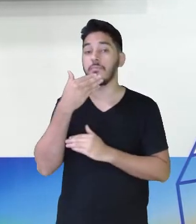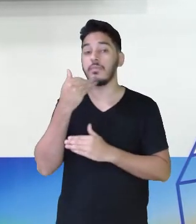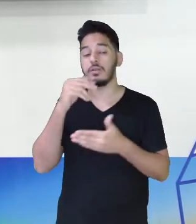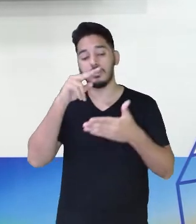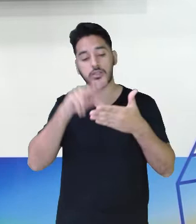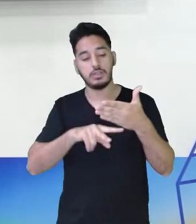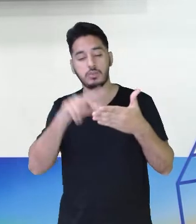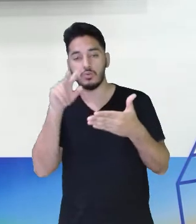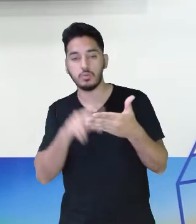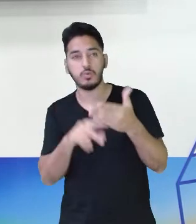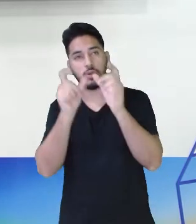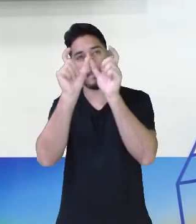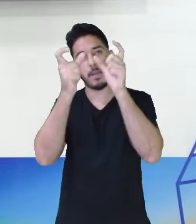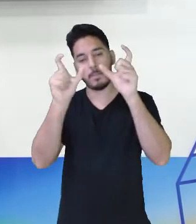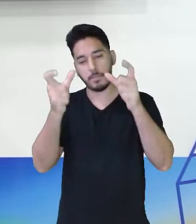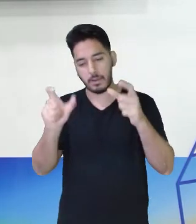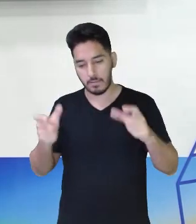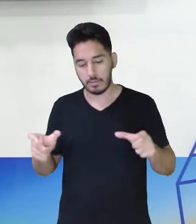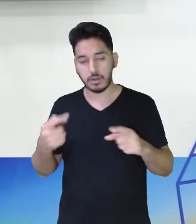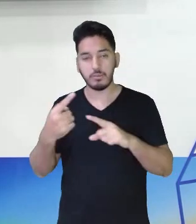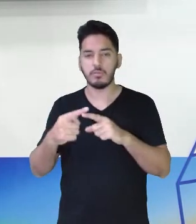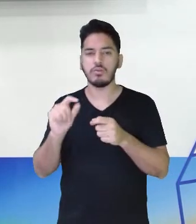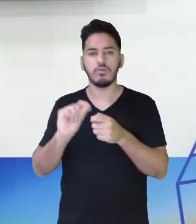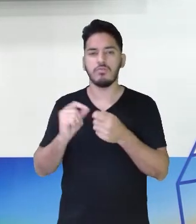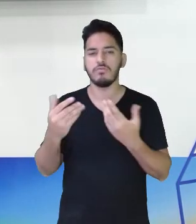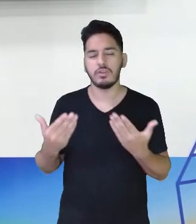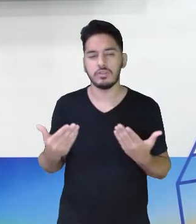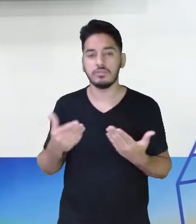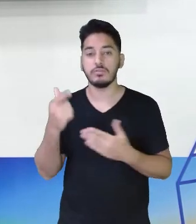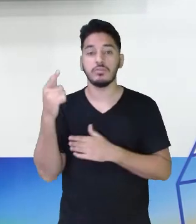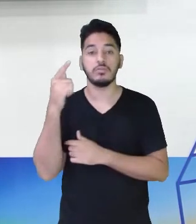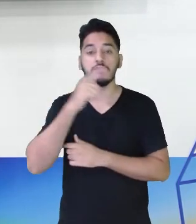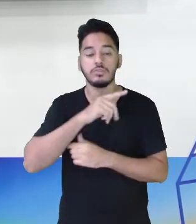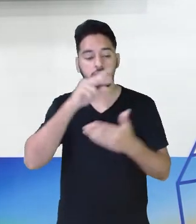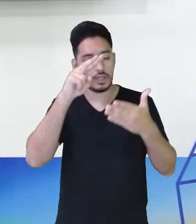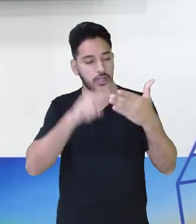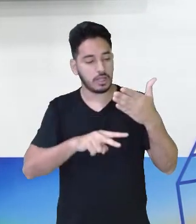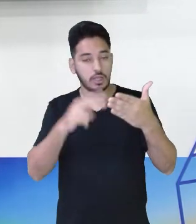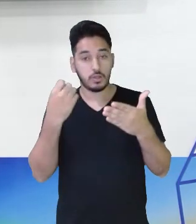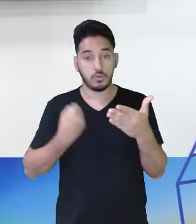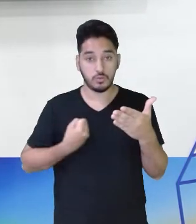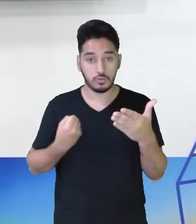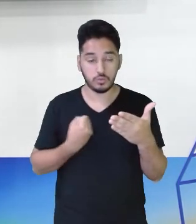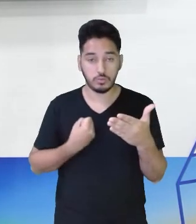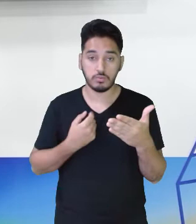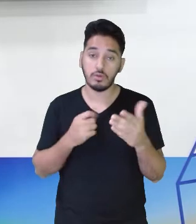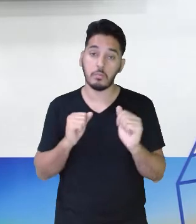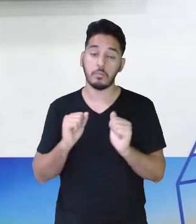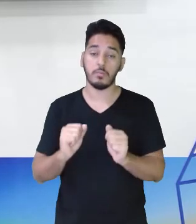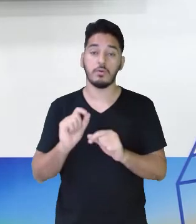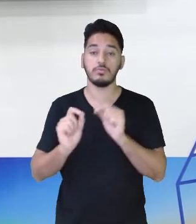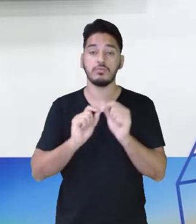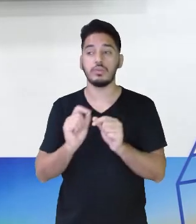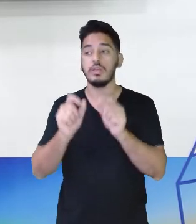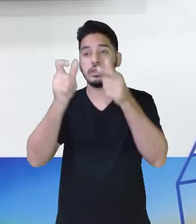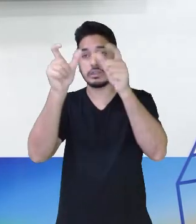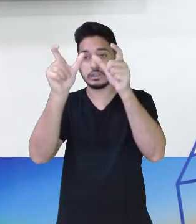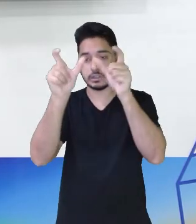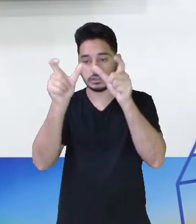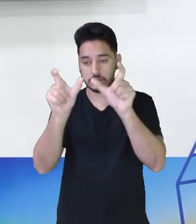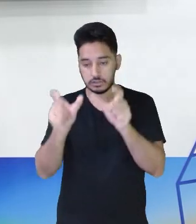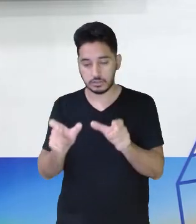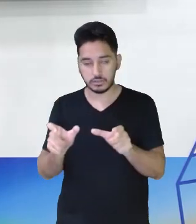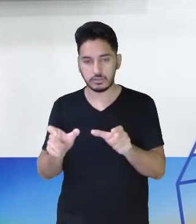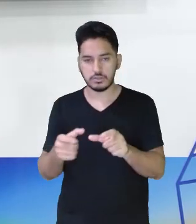e decomposição. Por que eu faço isso? Para eu conseguir ler meu número, eu posso decompor ele